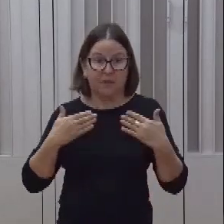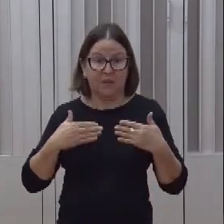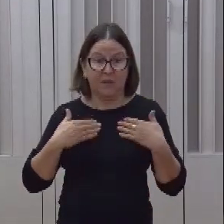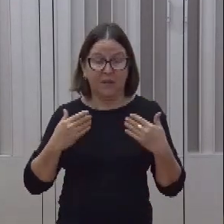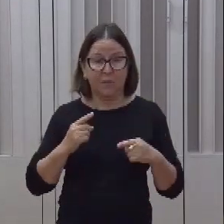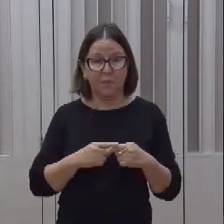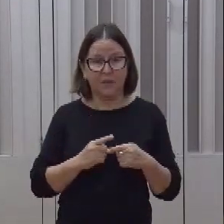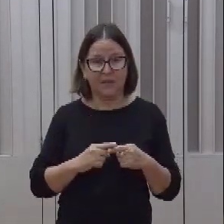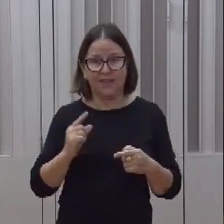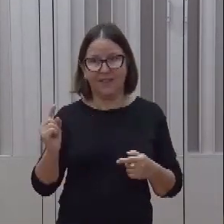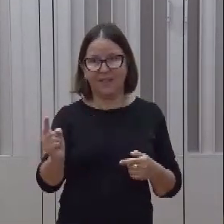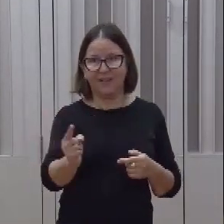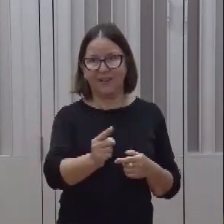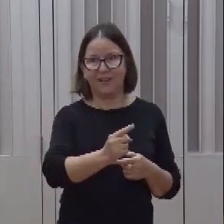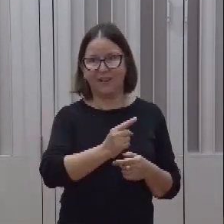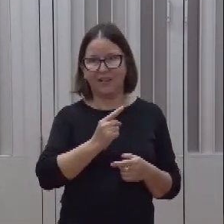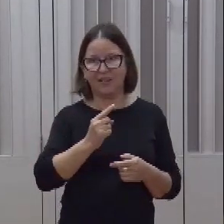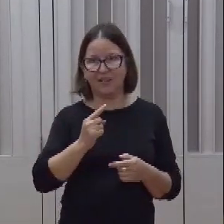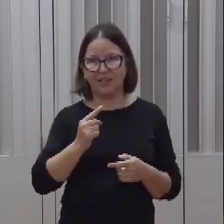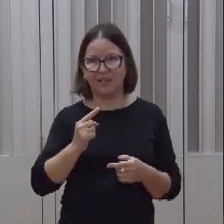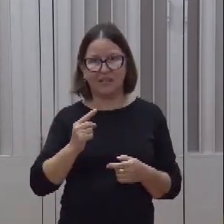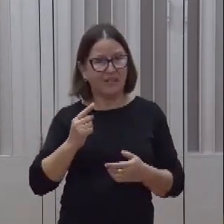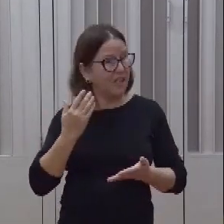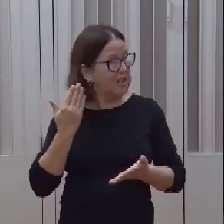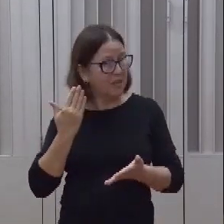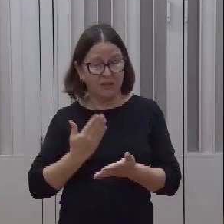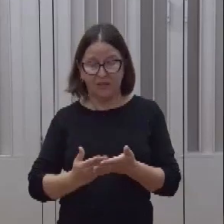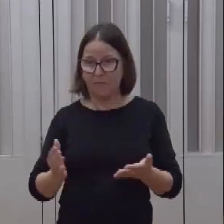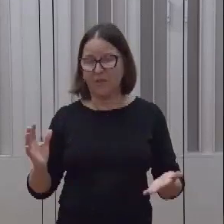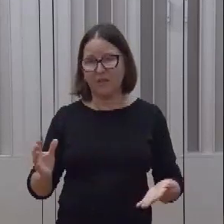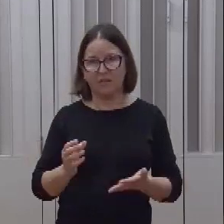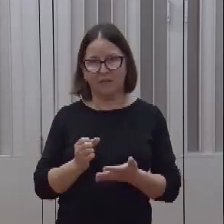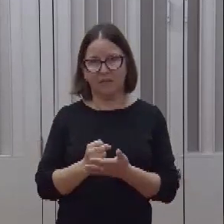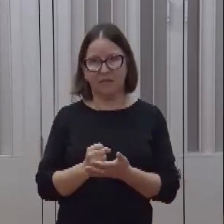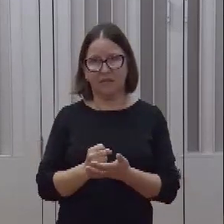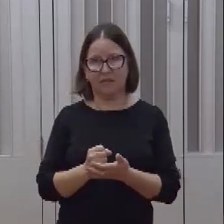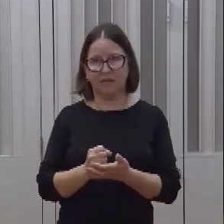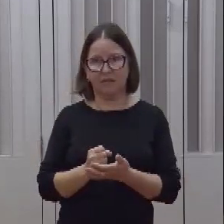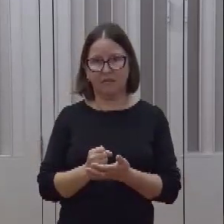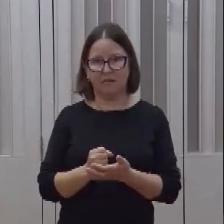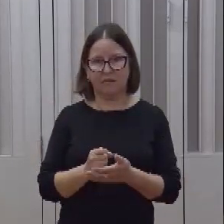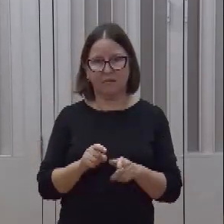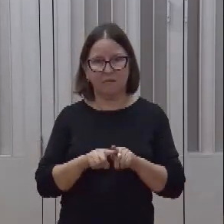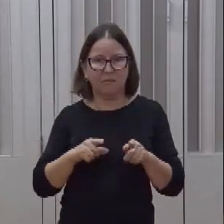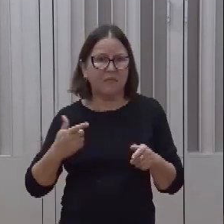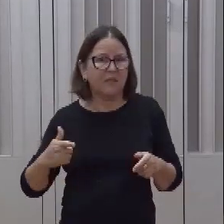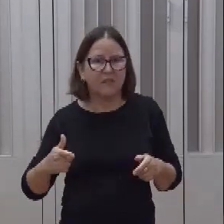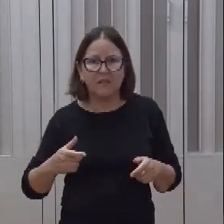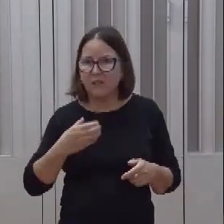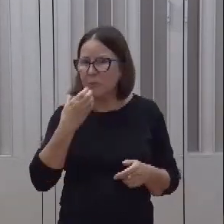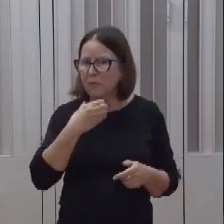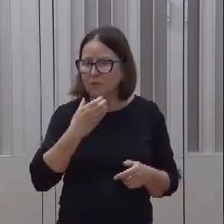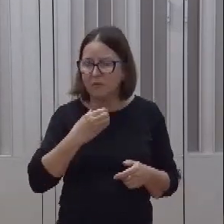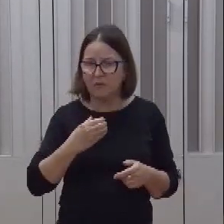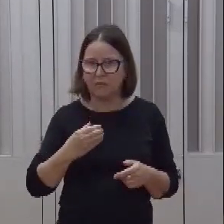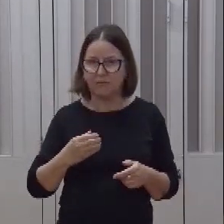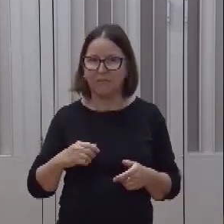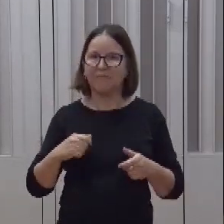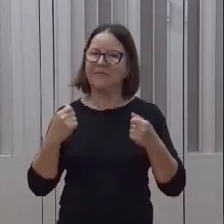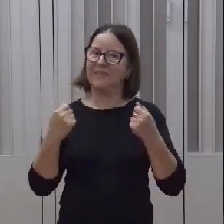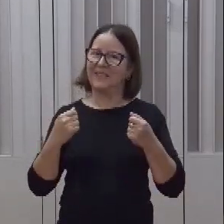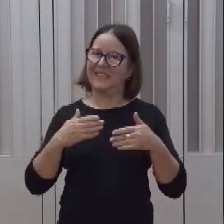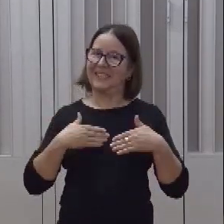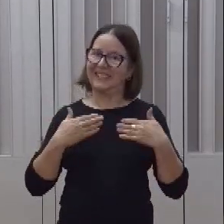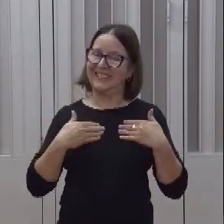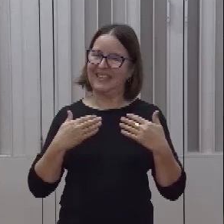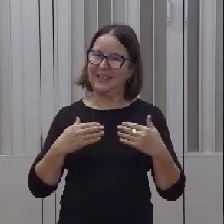nós não perdemos a salvação e somos infrutíferos. Nós devemos nos alegrar